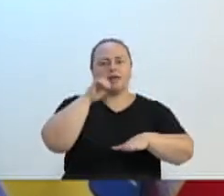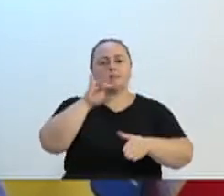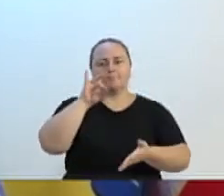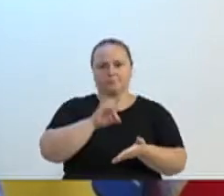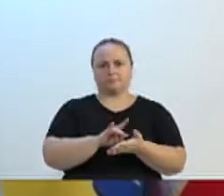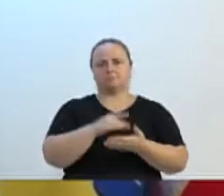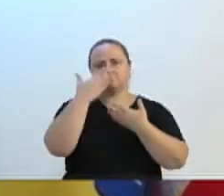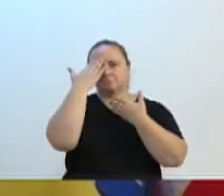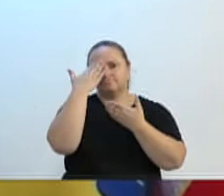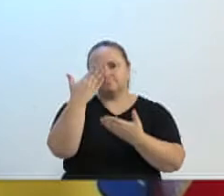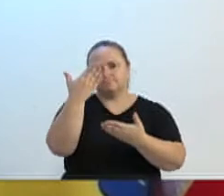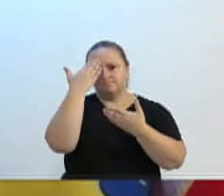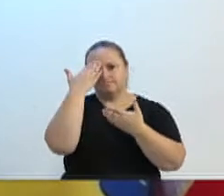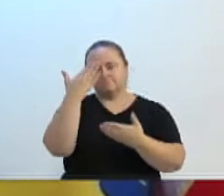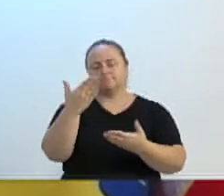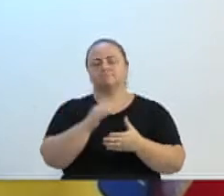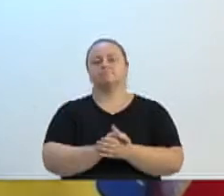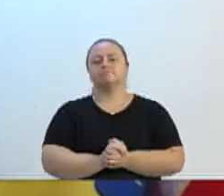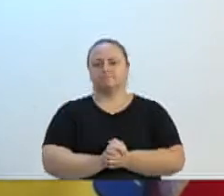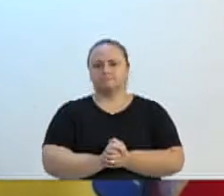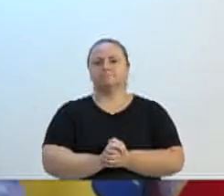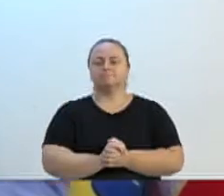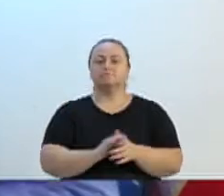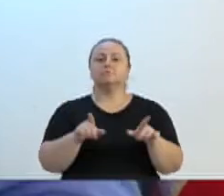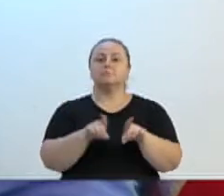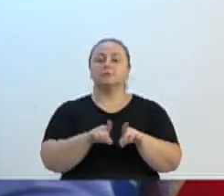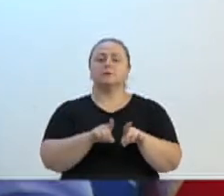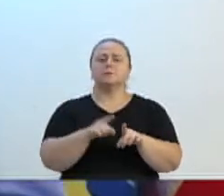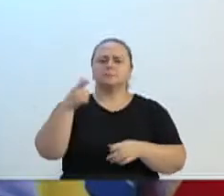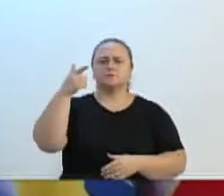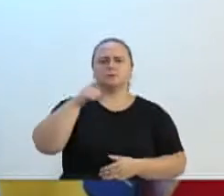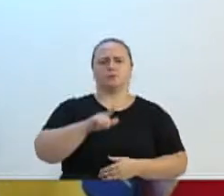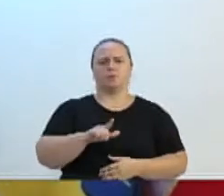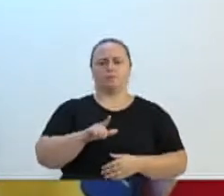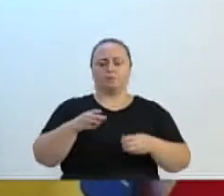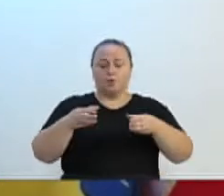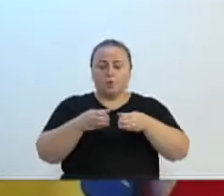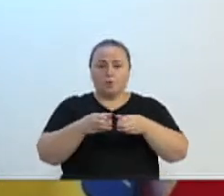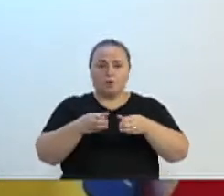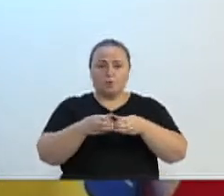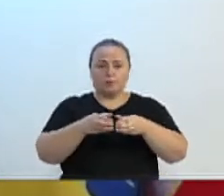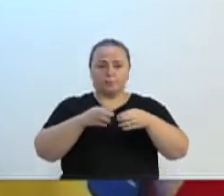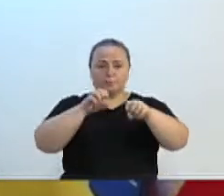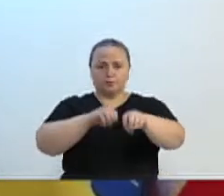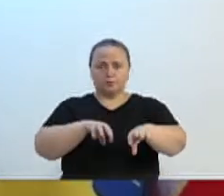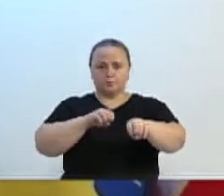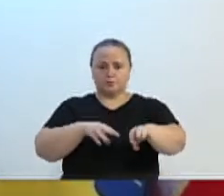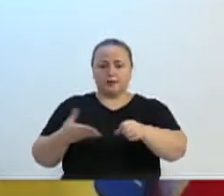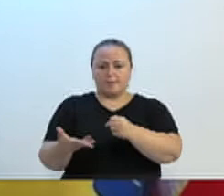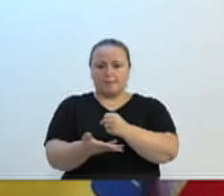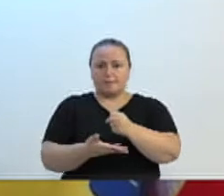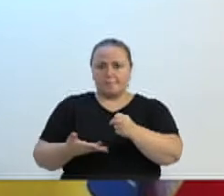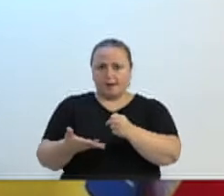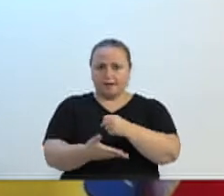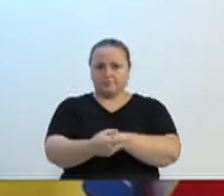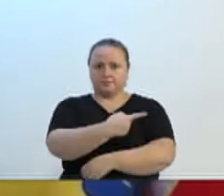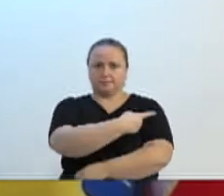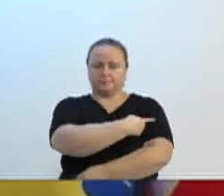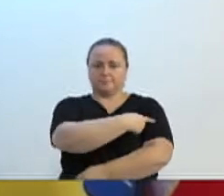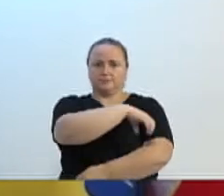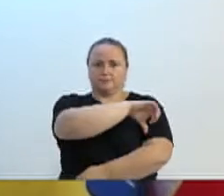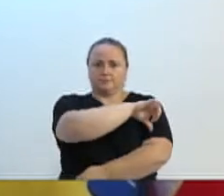agradece e também reforça, nós do Núcleo de Educação Básica, que envolve a educação do ensino fundamental e